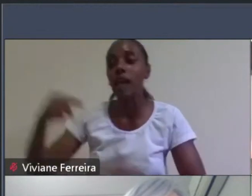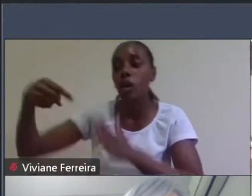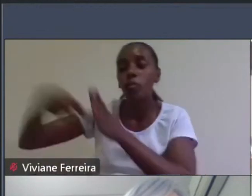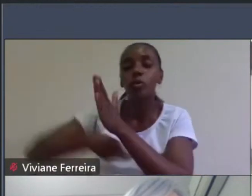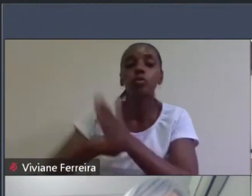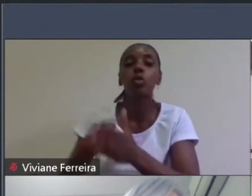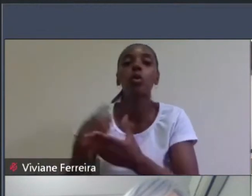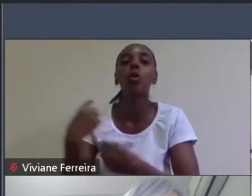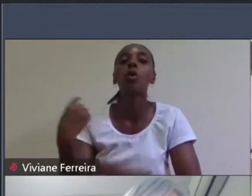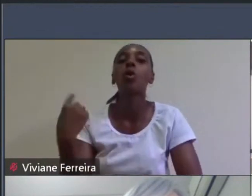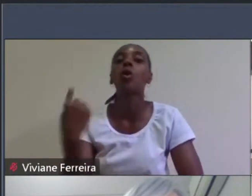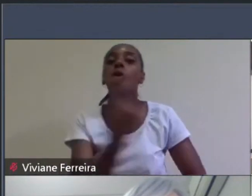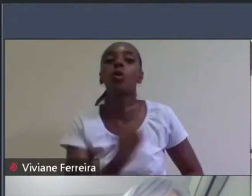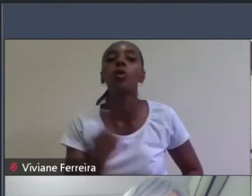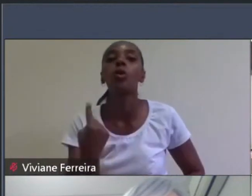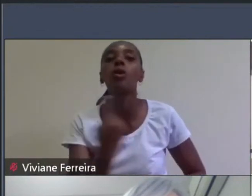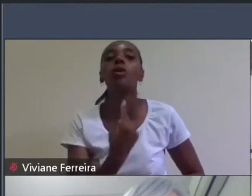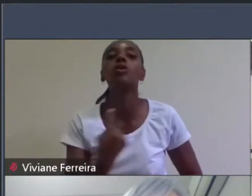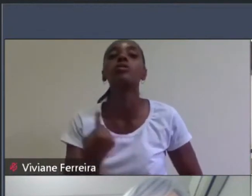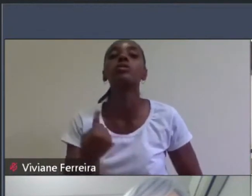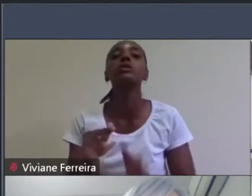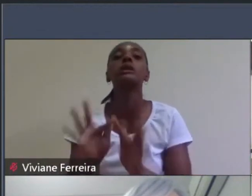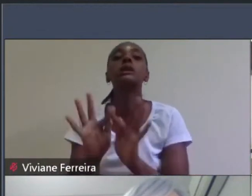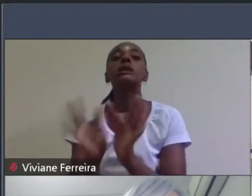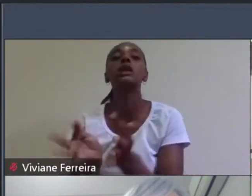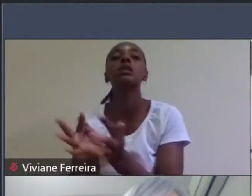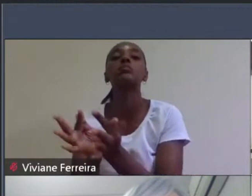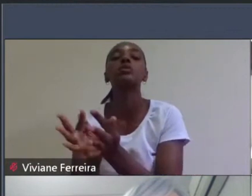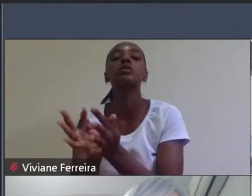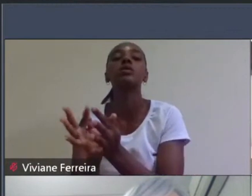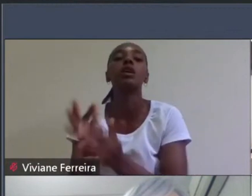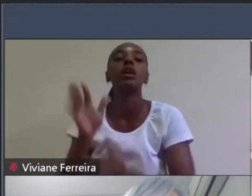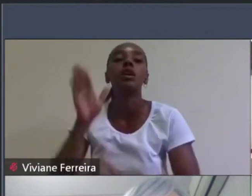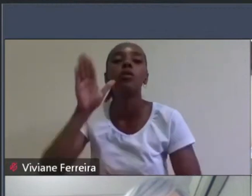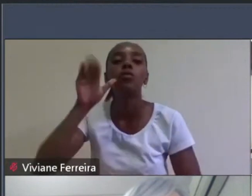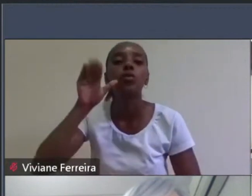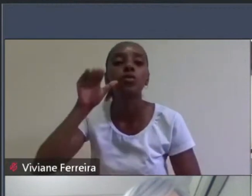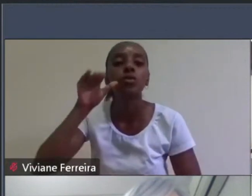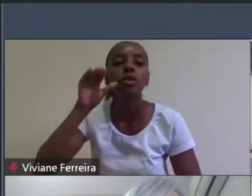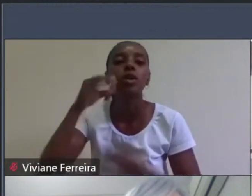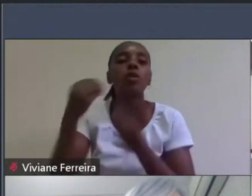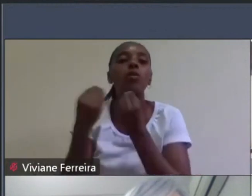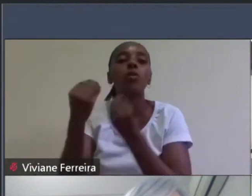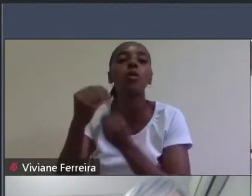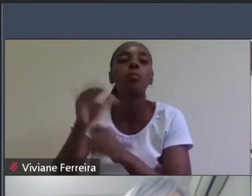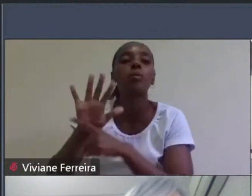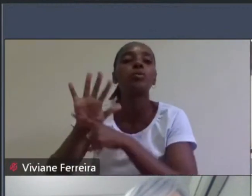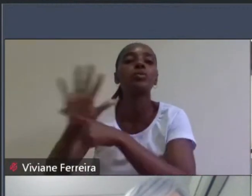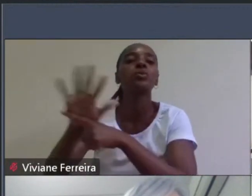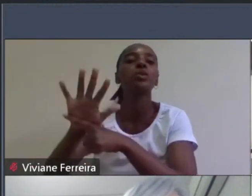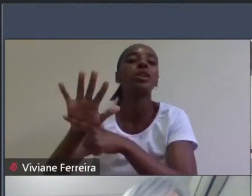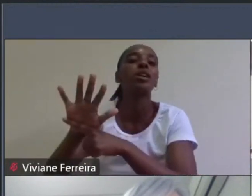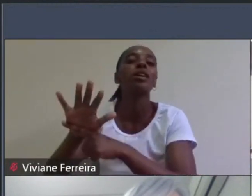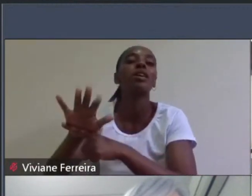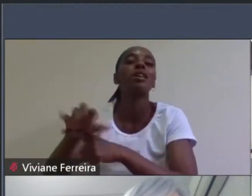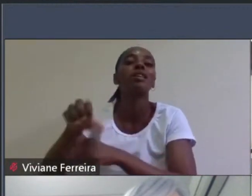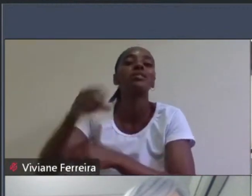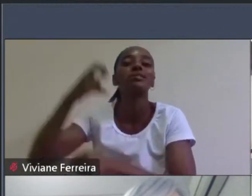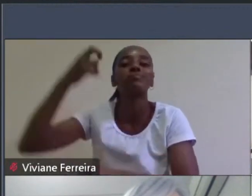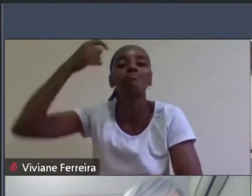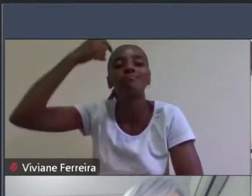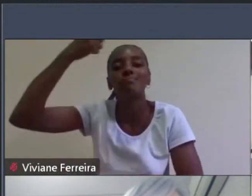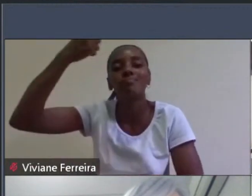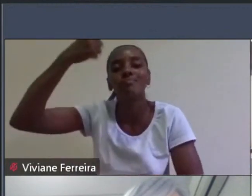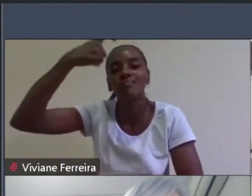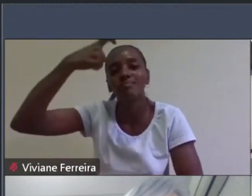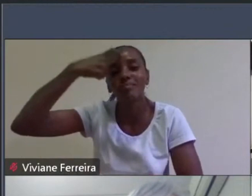nós, simples funcionários, conseguimos ajudar a mudar essa mentalidade arcaica das empresas?